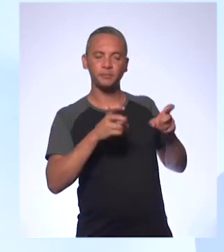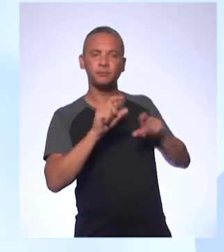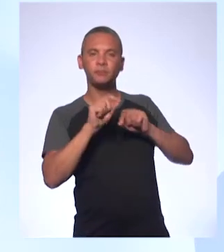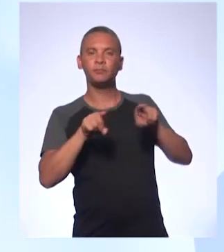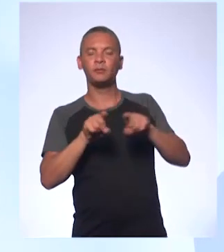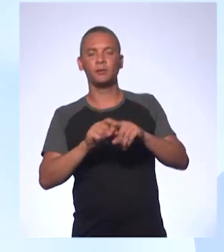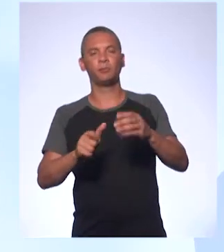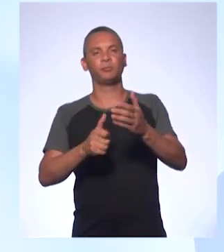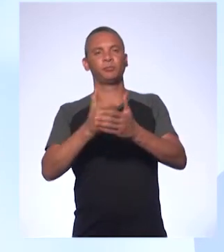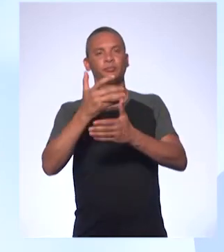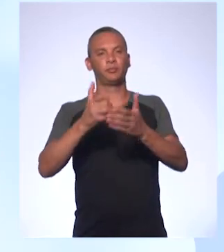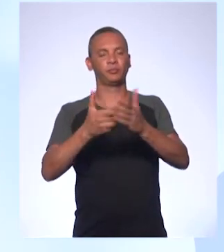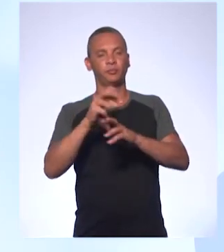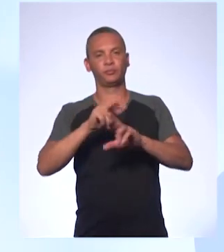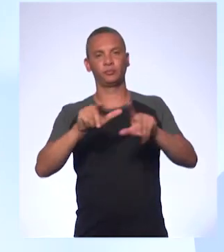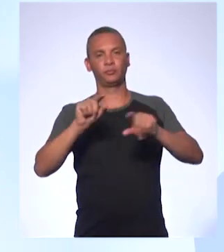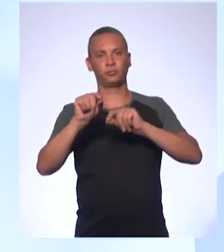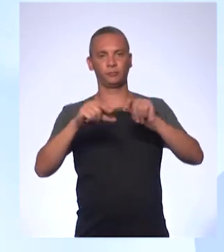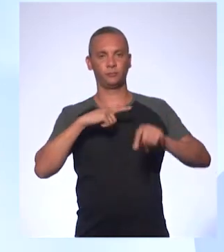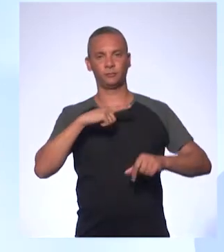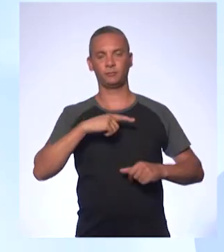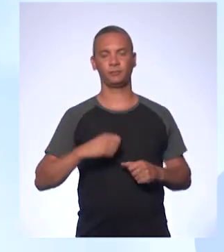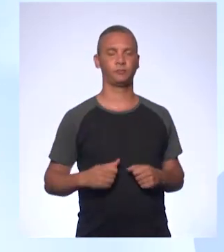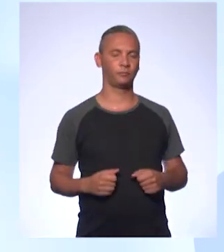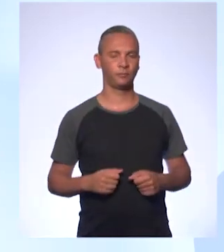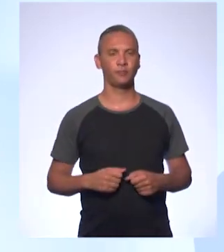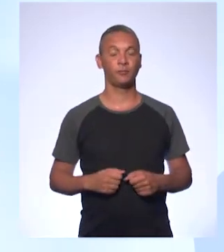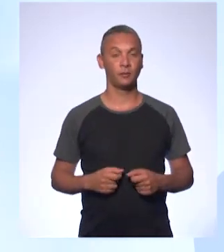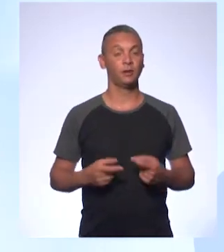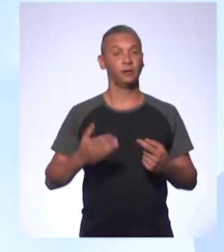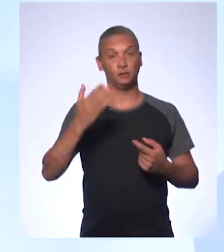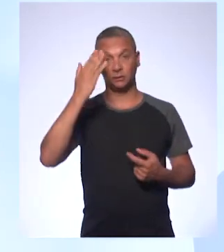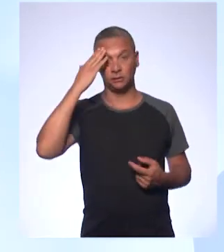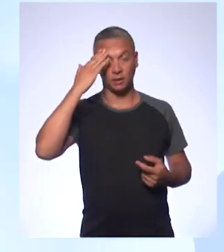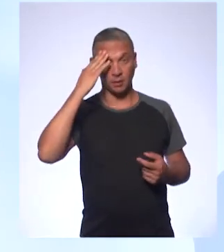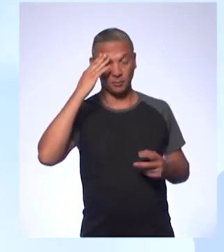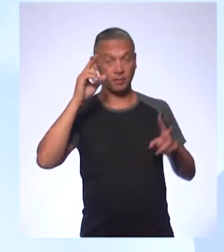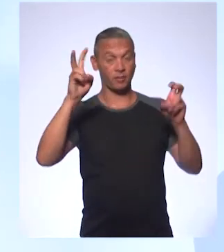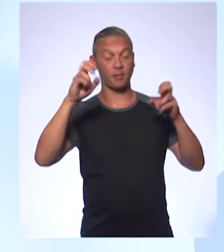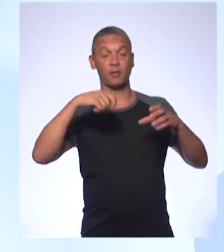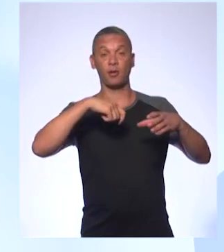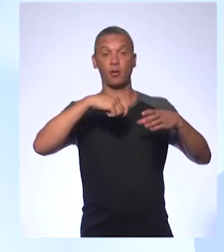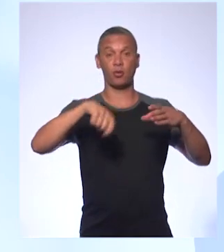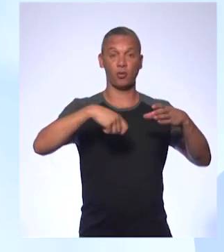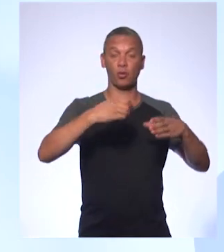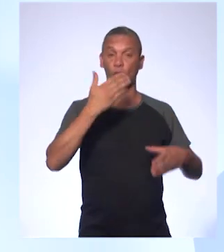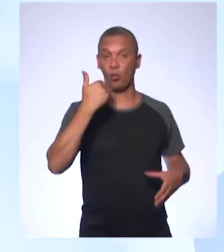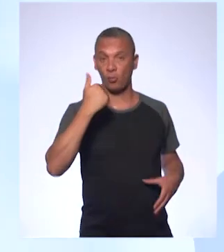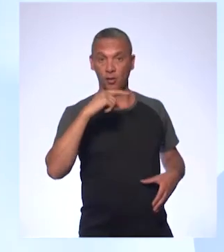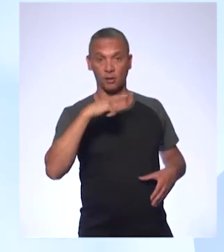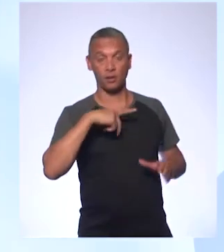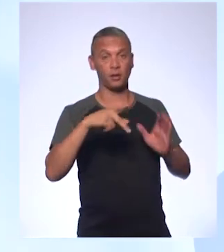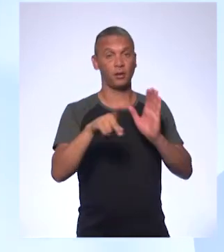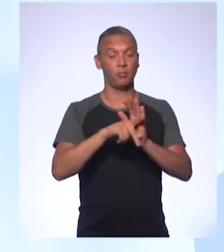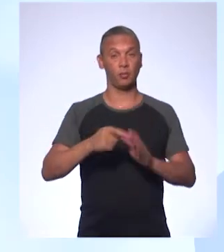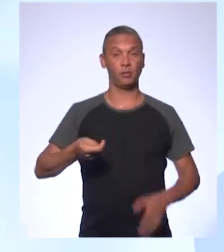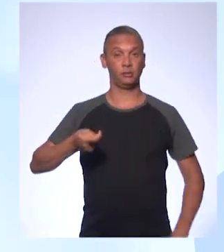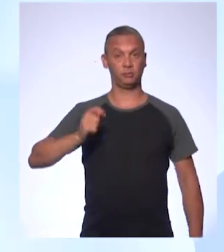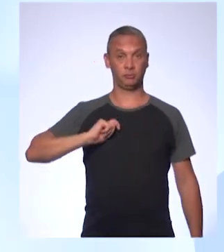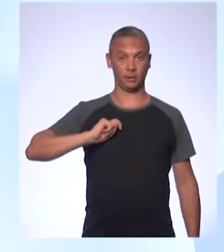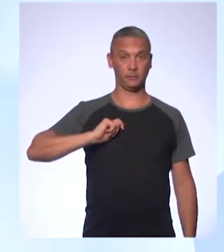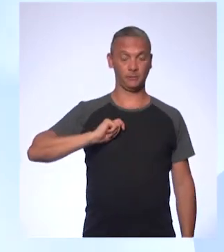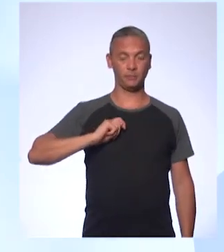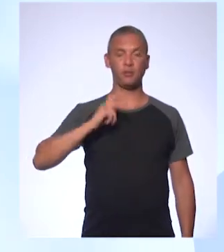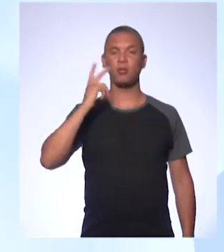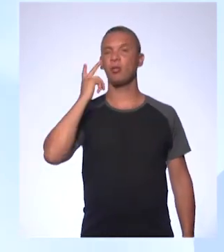várias coisas aí, né? Primeiro, a gente sabe que está falando de uma comida, é uma comida hispânica, né?